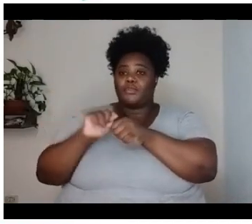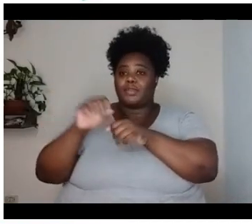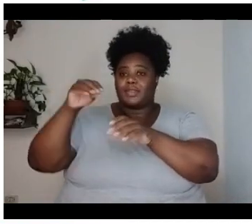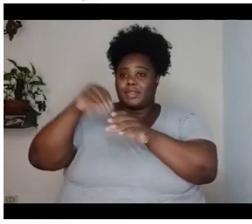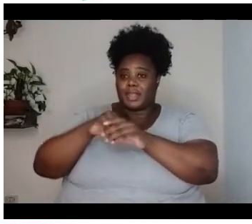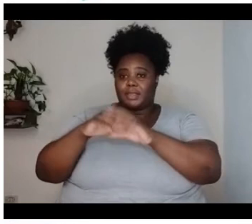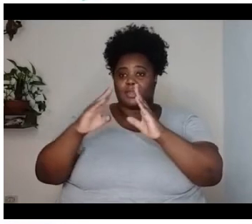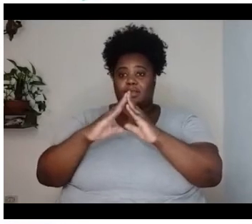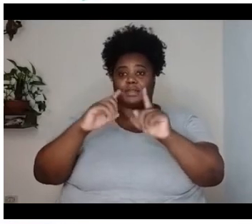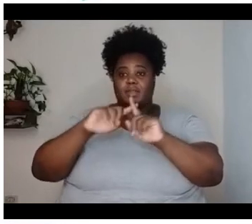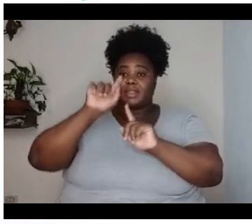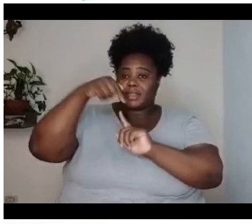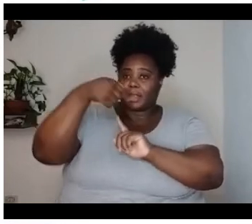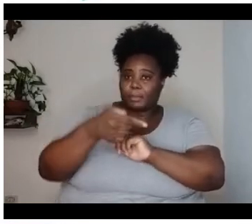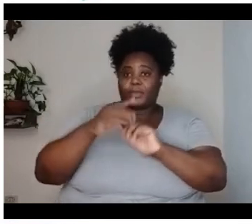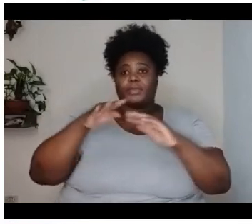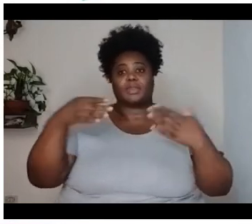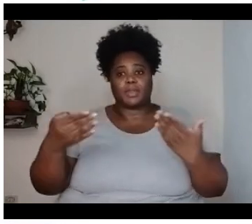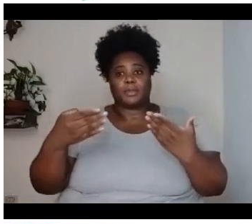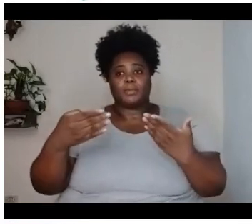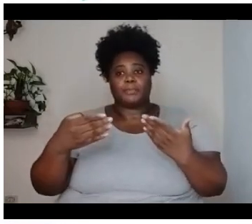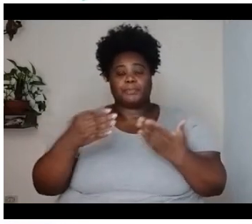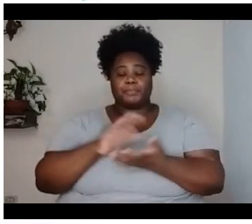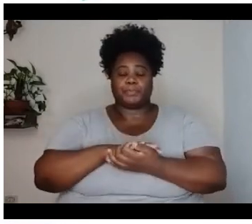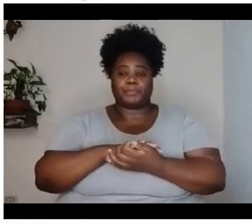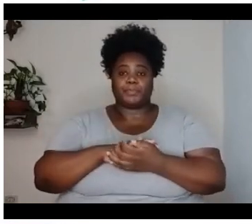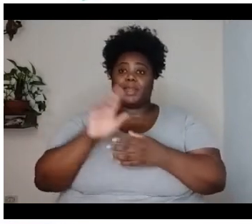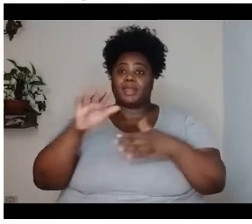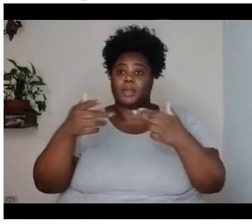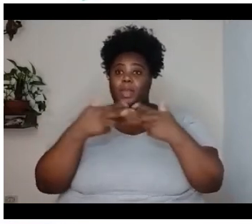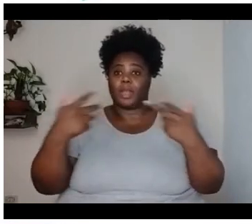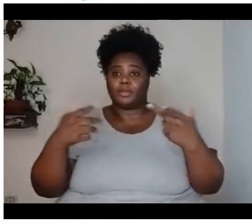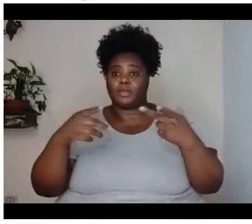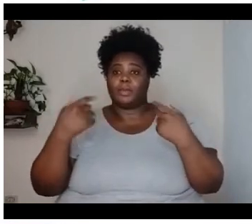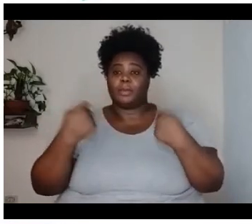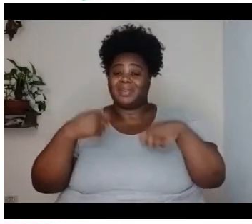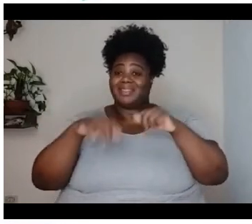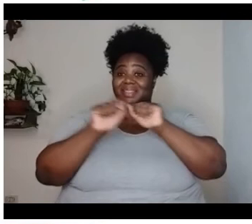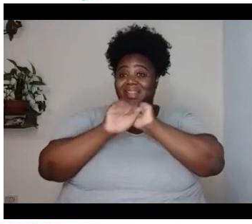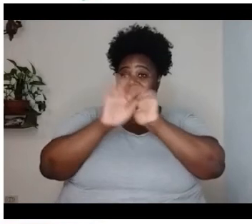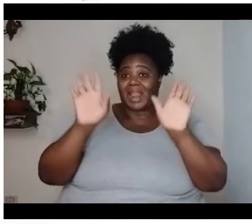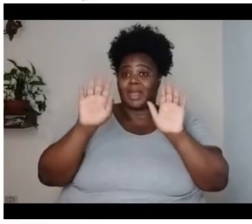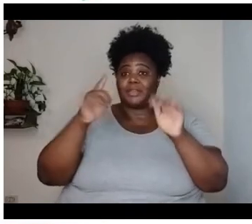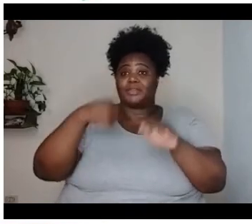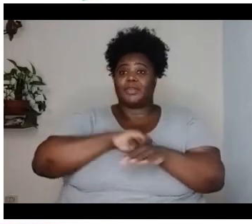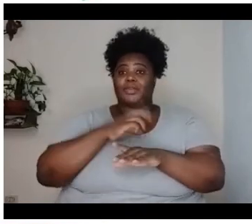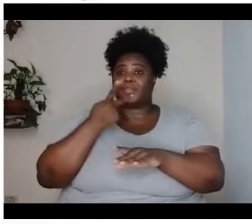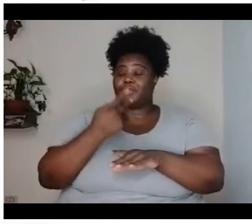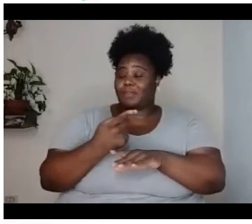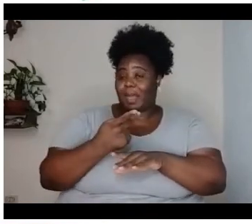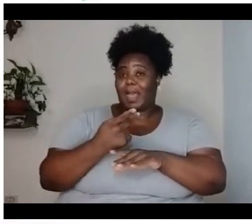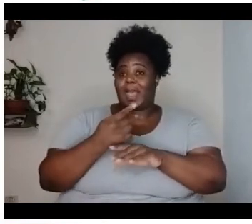momento depois. Então, essas coisas que tem que ficar bem claro, porque às vezes a gente fala, né, numa